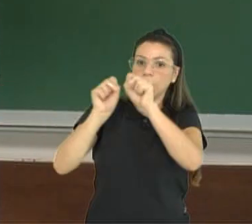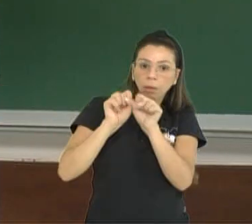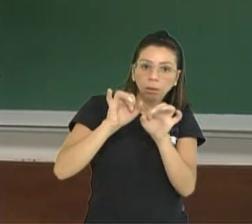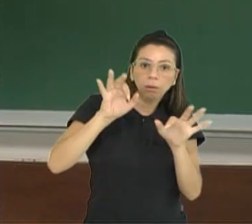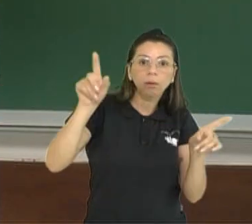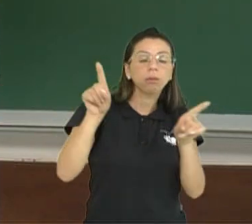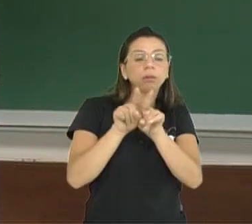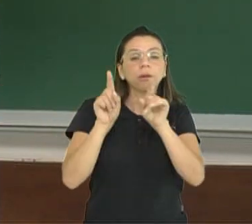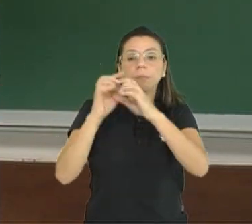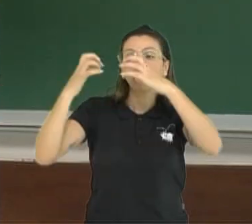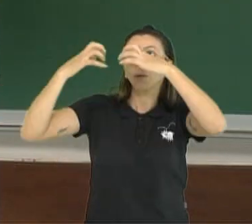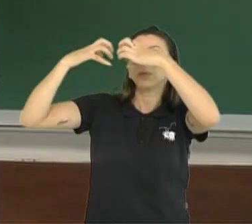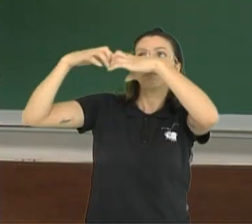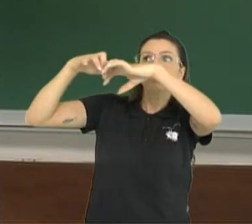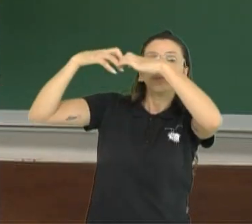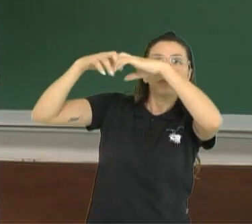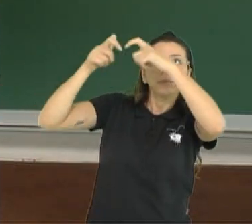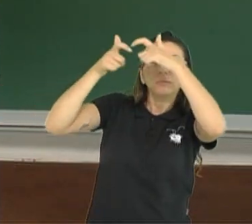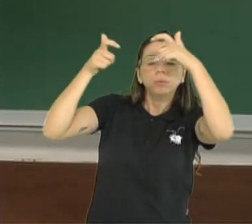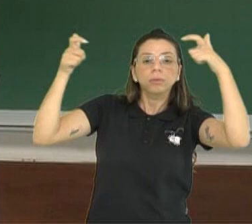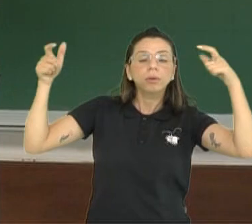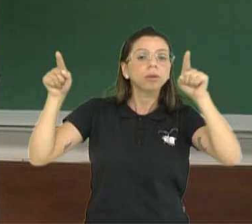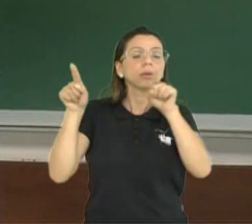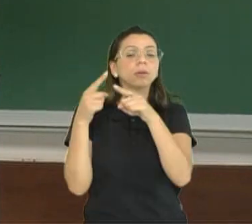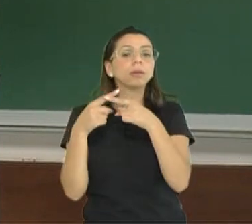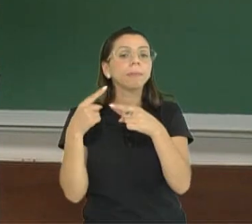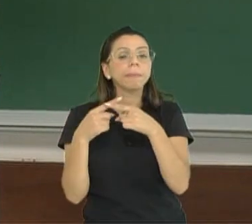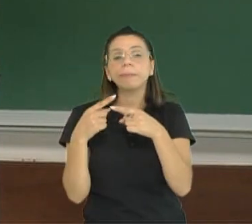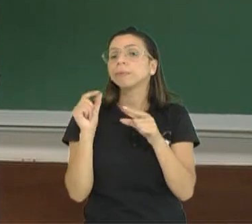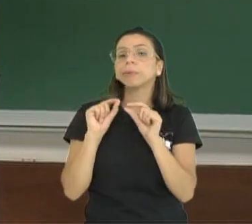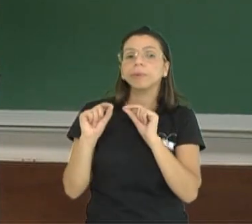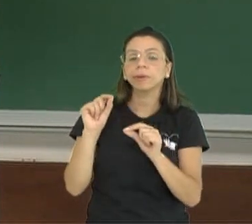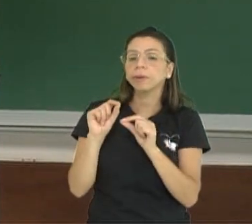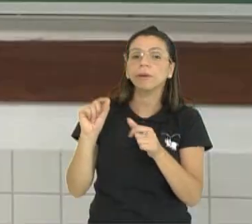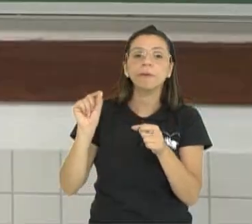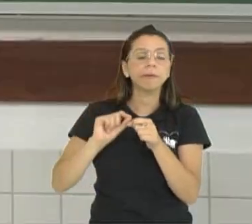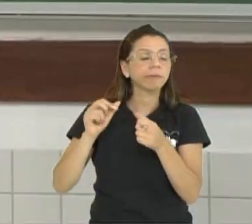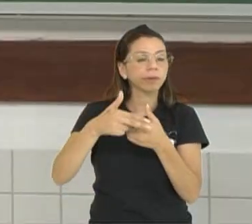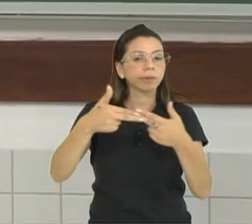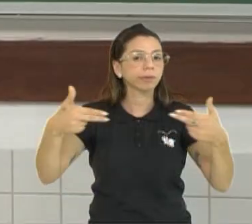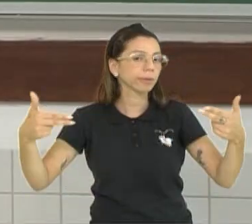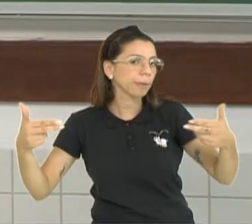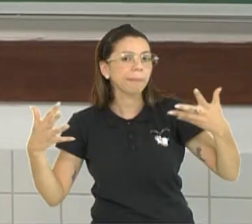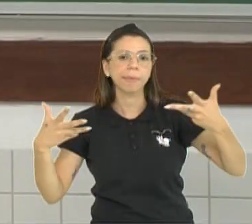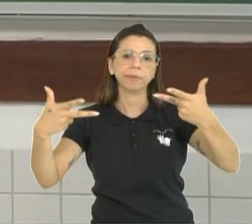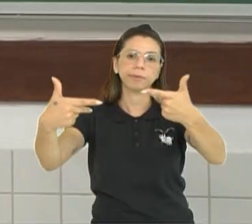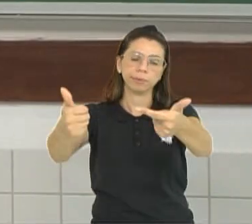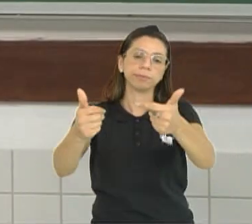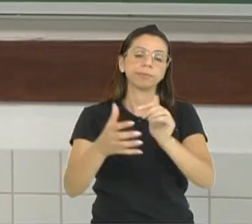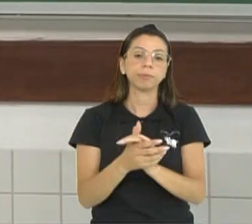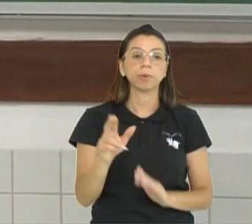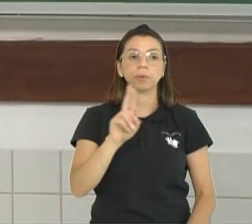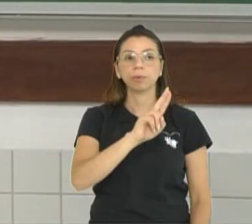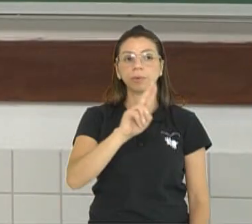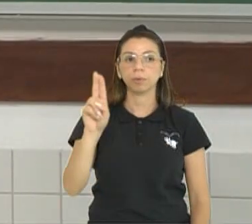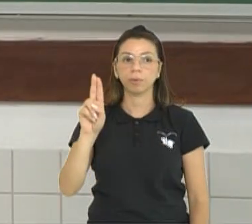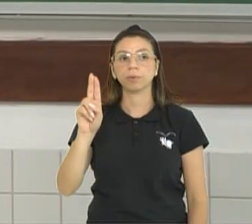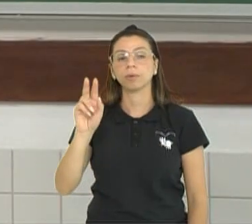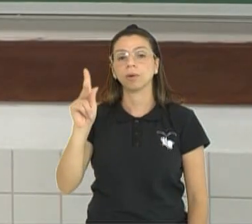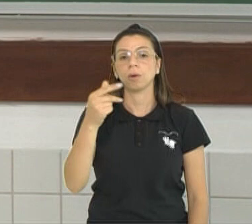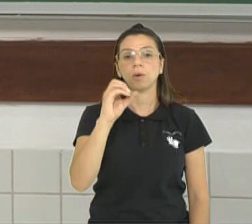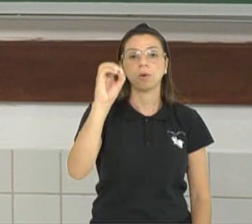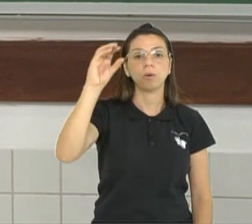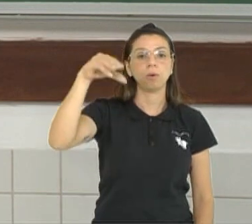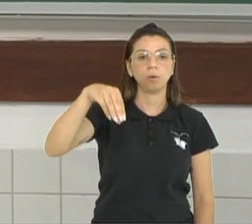cérebro maior e conseguiu fazer coisas incríveis. O nome dessa espécie é o Homo